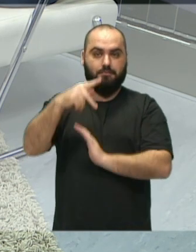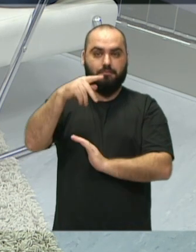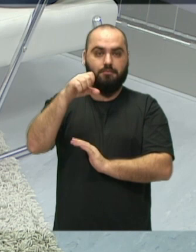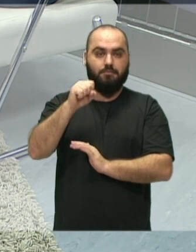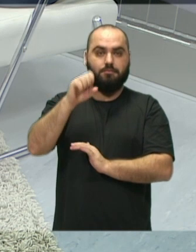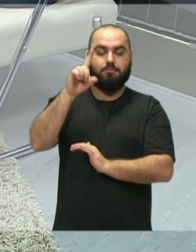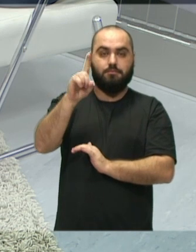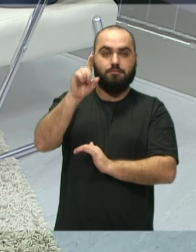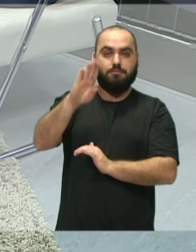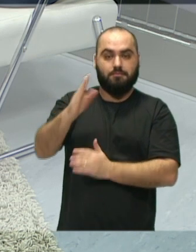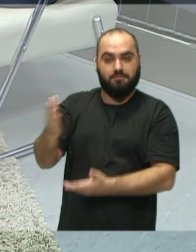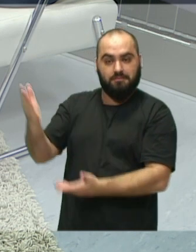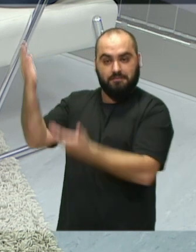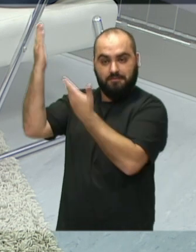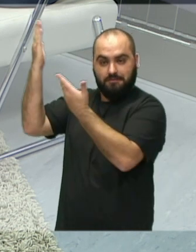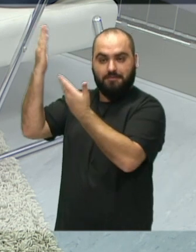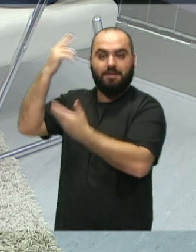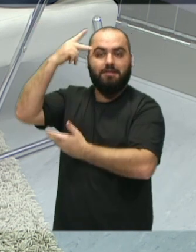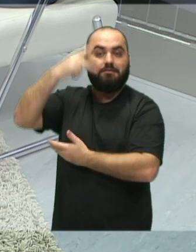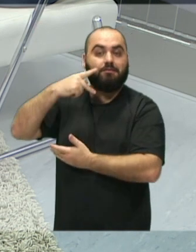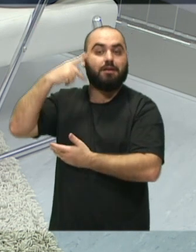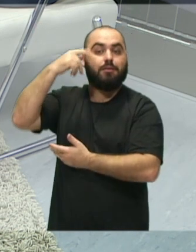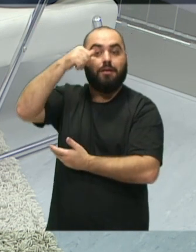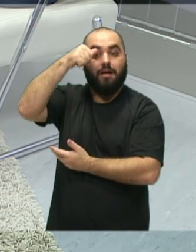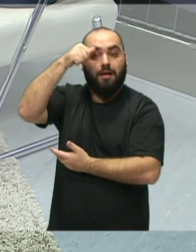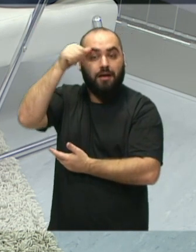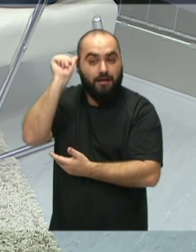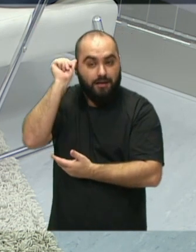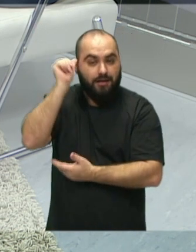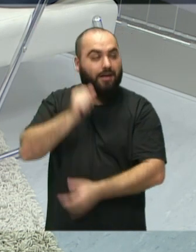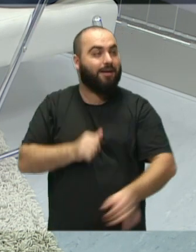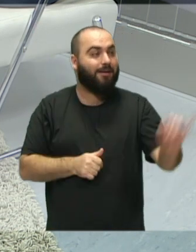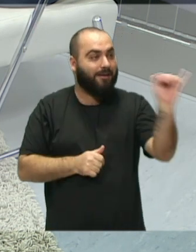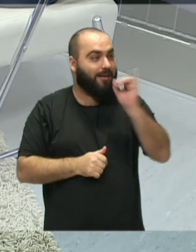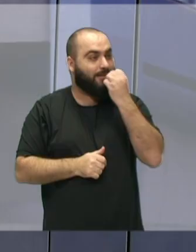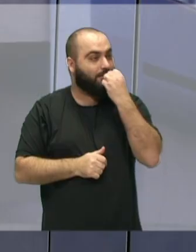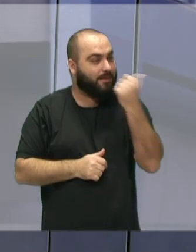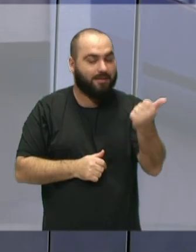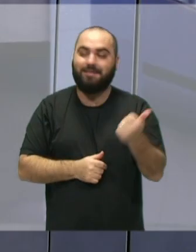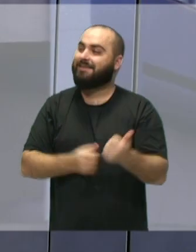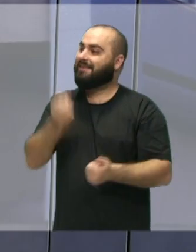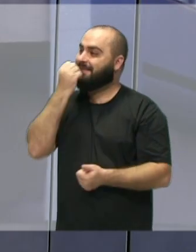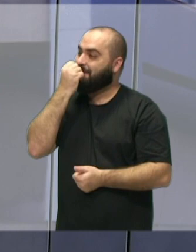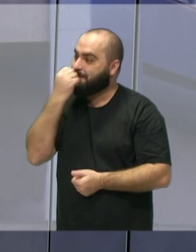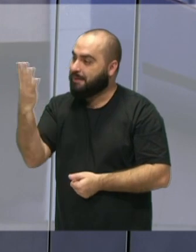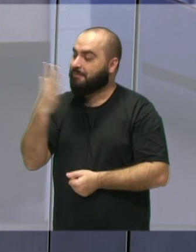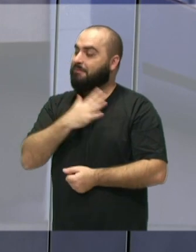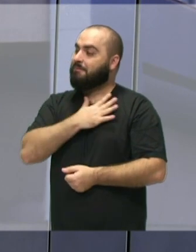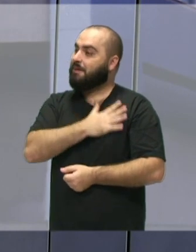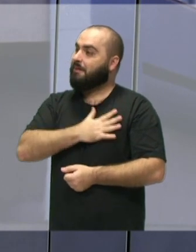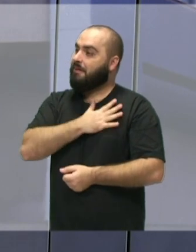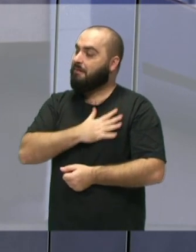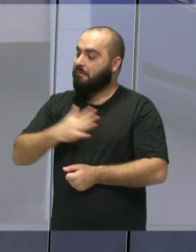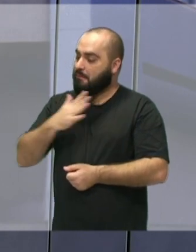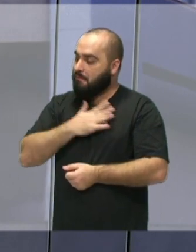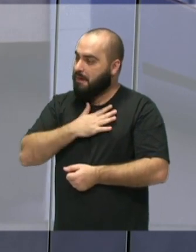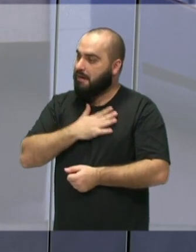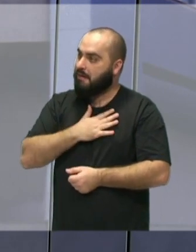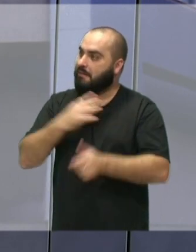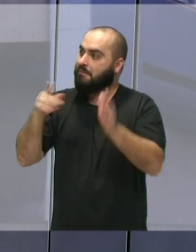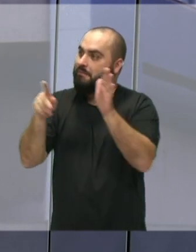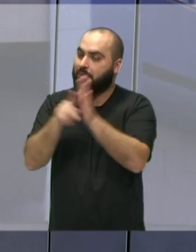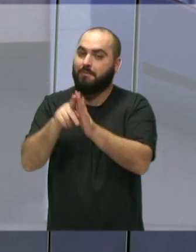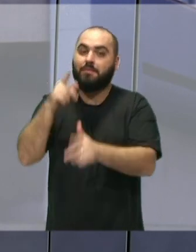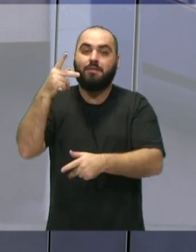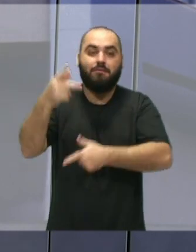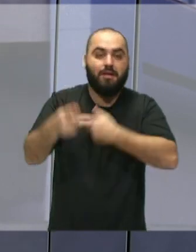Cristofolini Martins. Olá, vereadora. Tudo bem? Prazer recebê-la novamente aqui. Tudo bem, Maurício. Um prazer é todo meu para falar um pouquinho aí da nossa cidade,